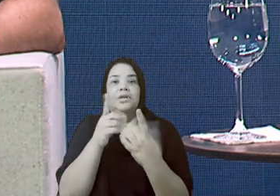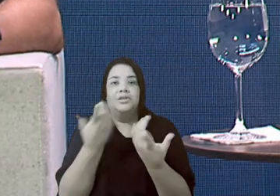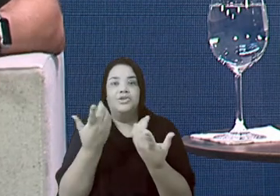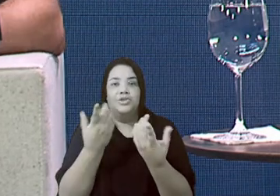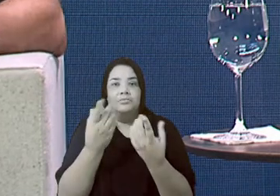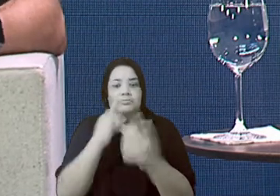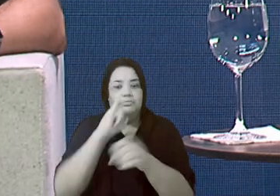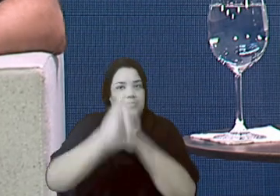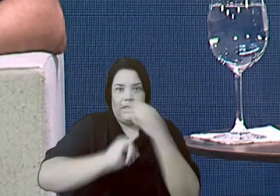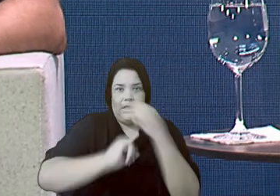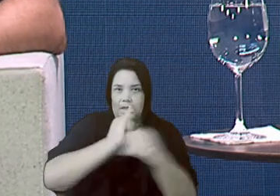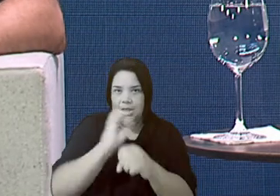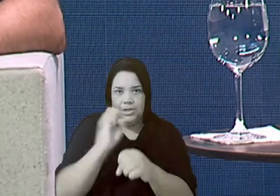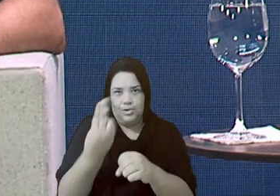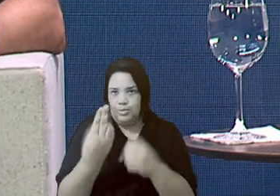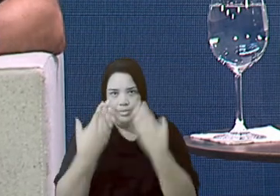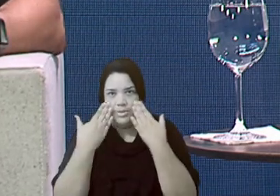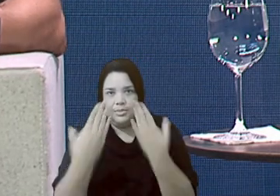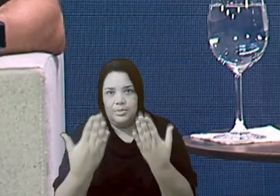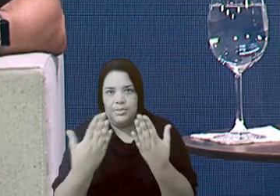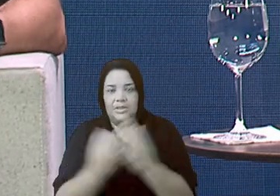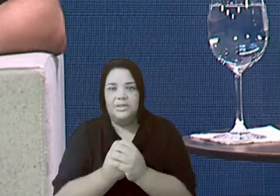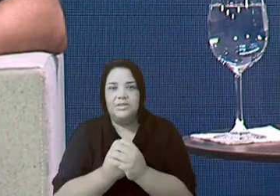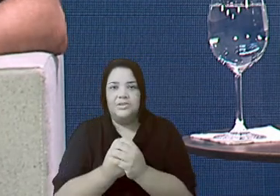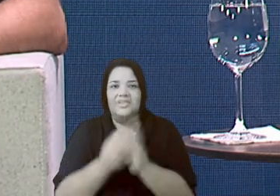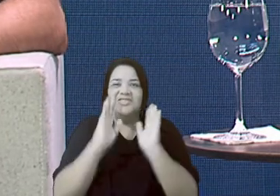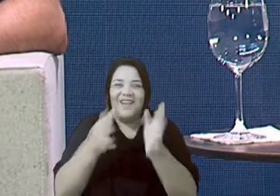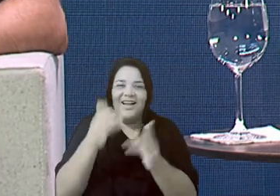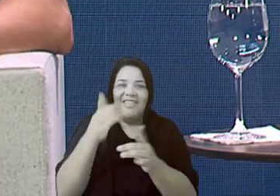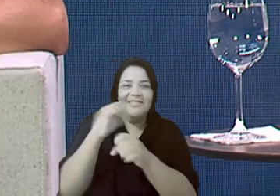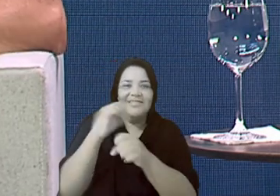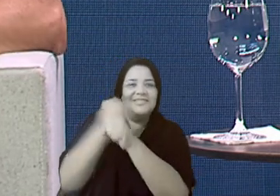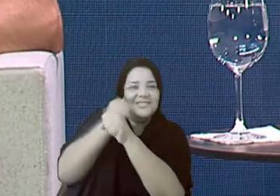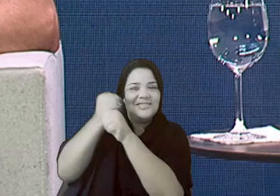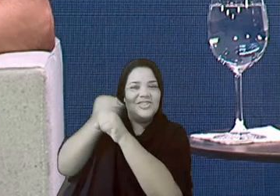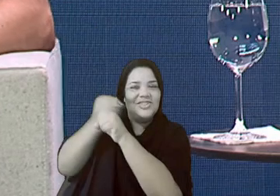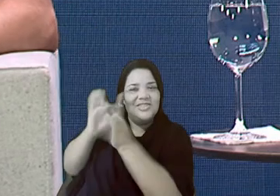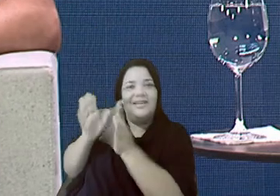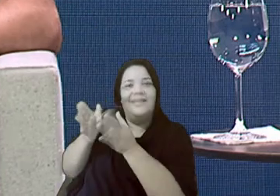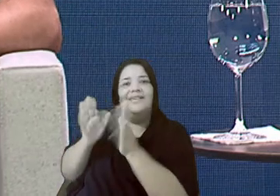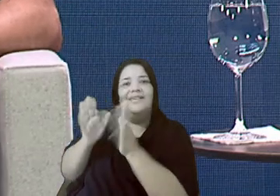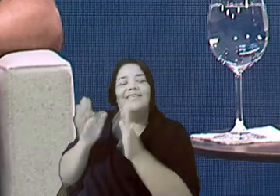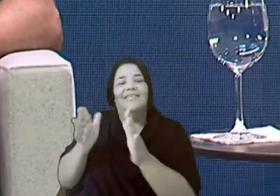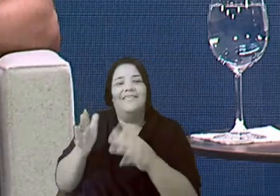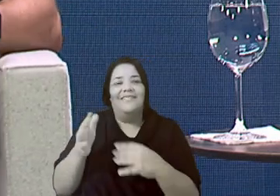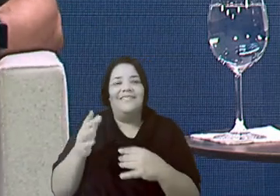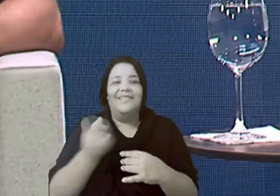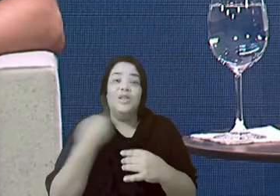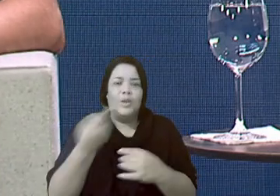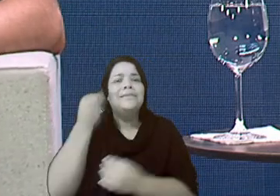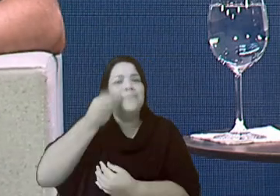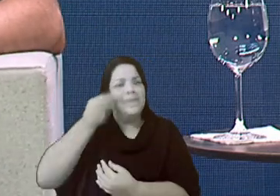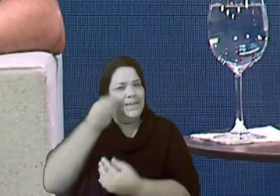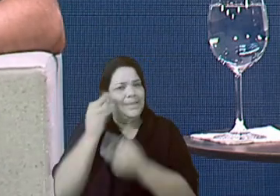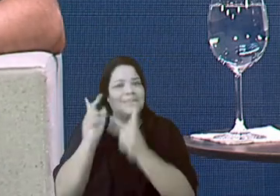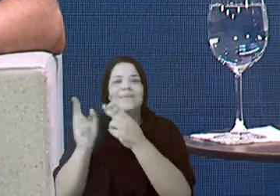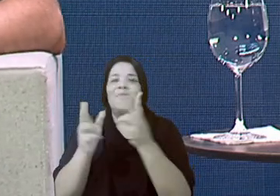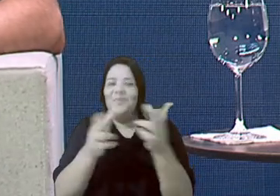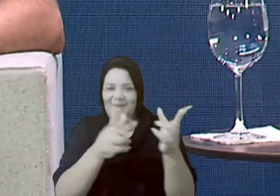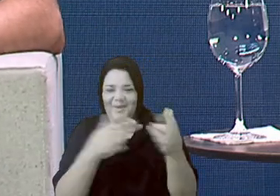passamos daquelas arrebentações aí que acho que a maioria daqui que tá no painel também passou e entregar o Papa aqui